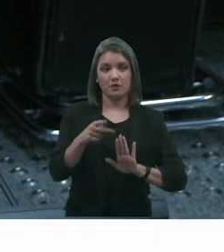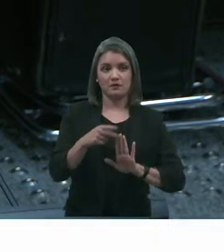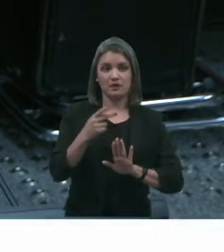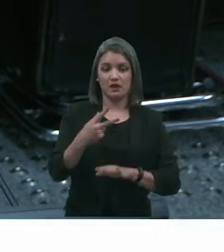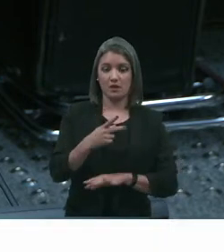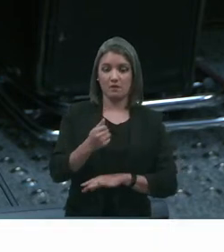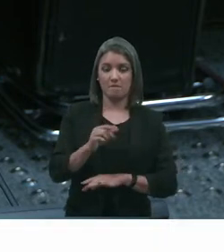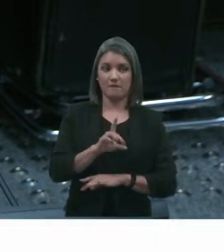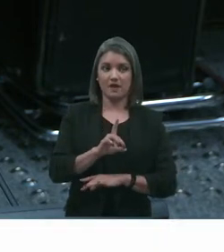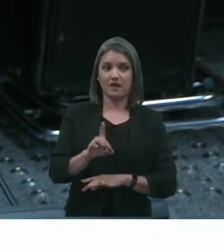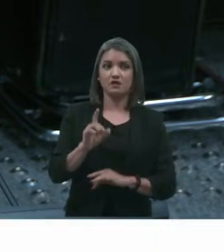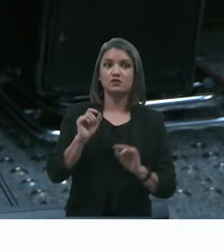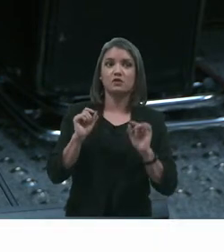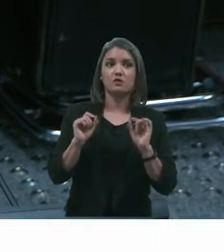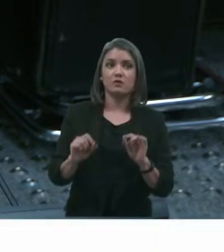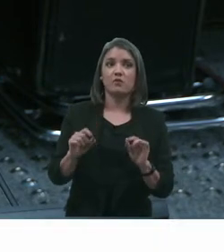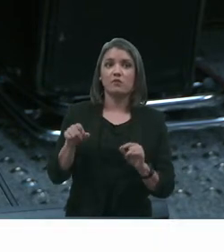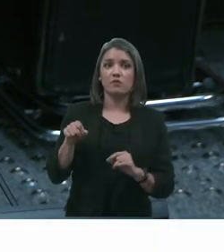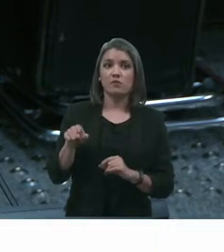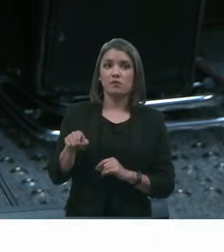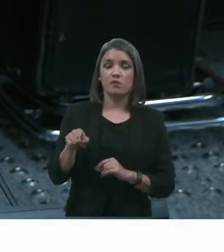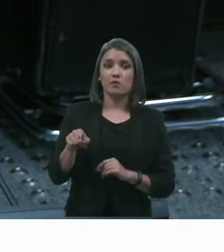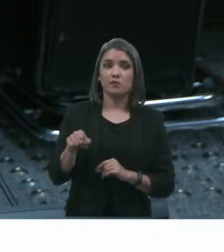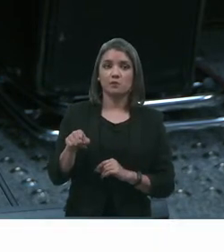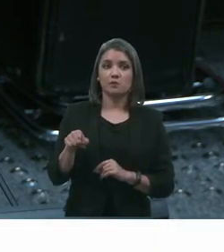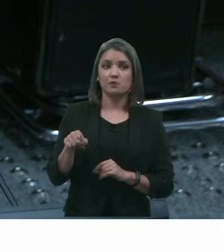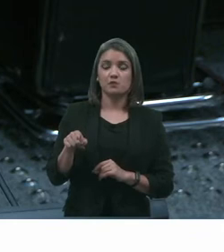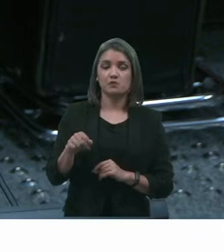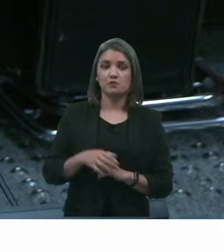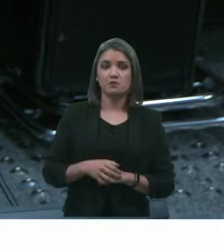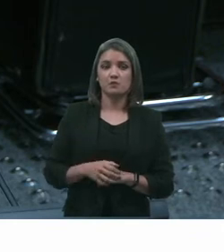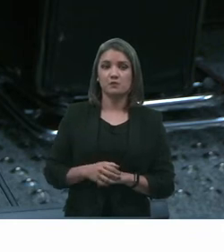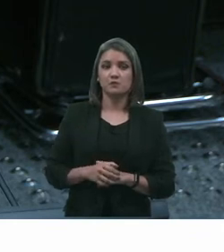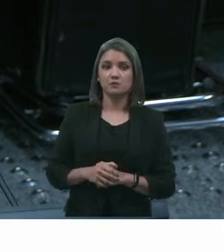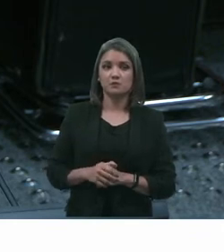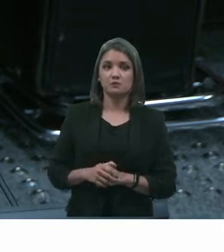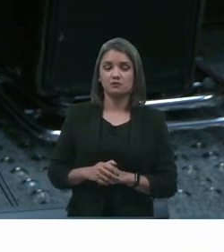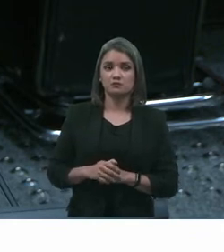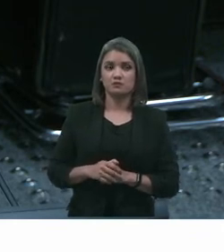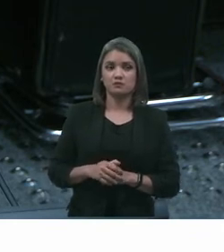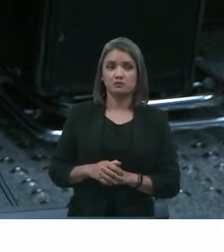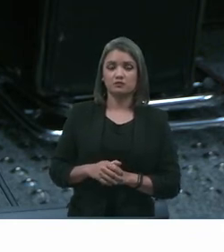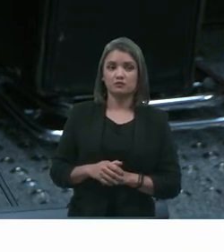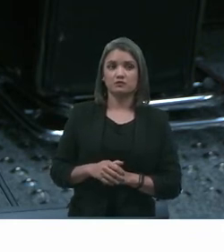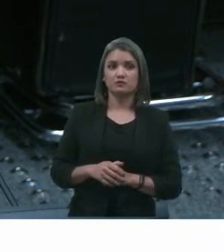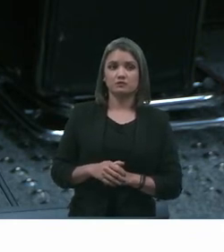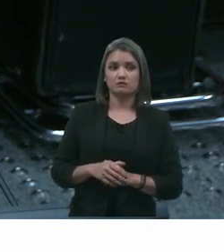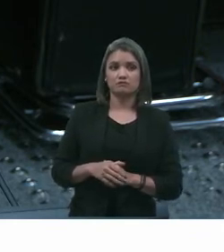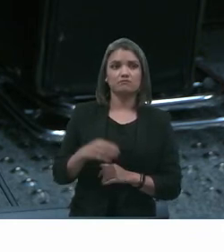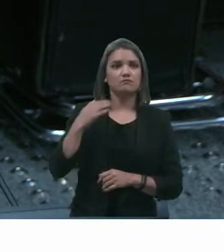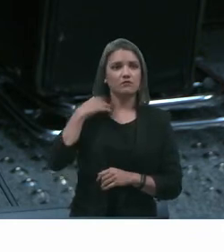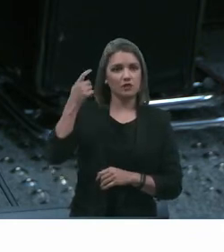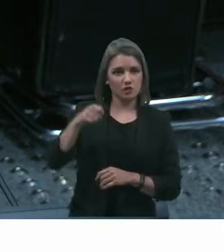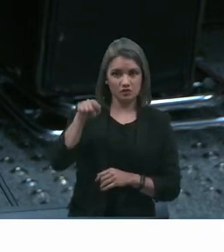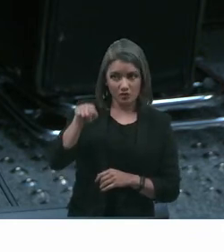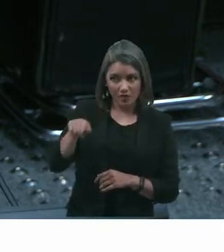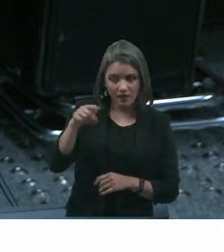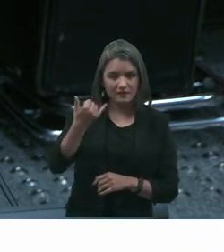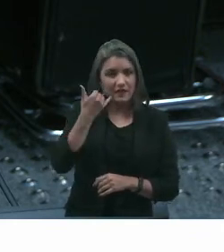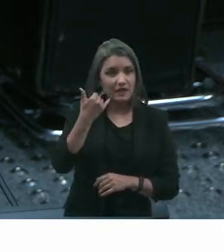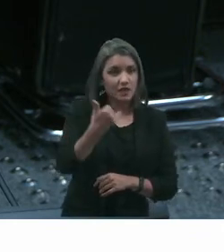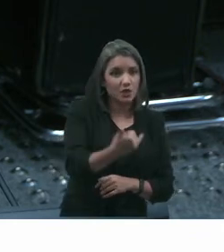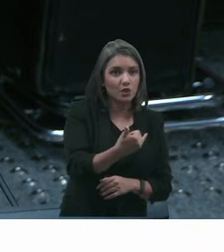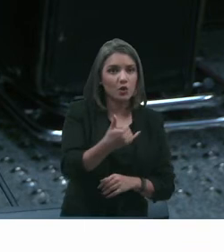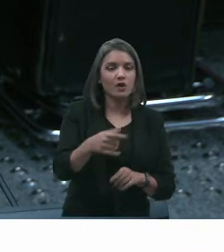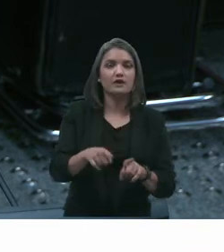PAD, foi no sentido de que ele teria ido, efetuado telefonemas e ido